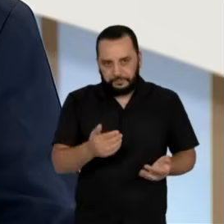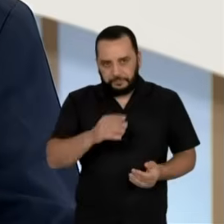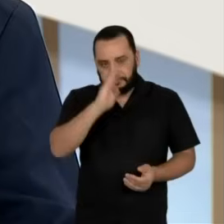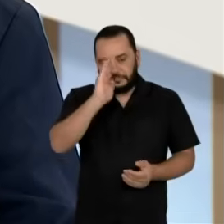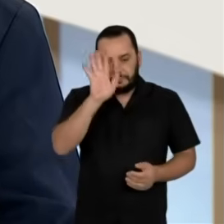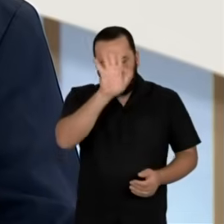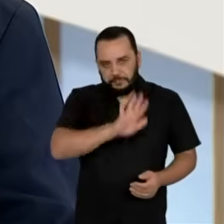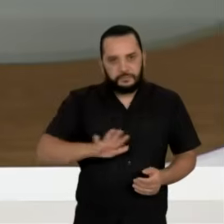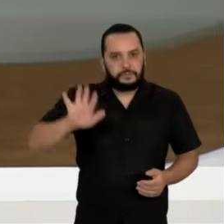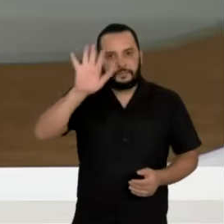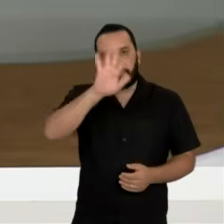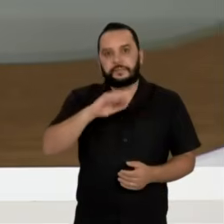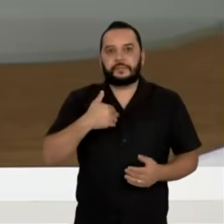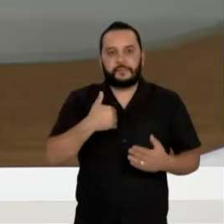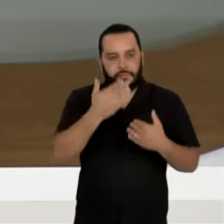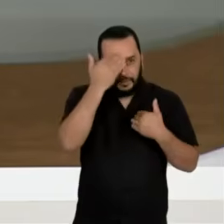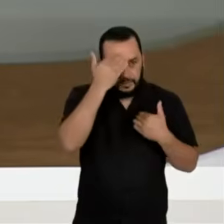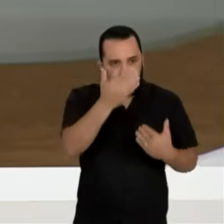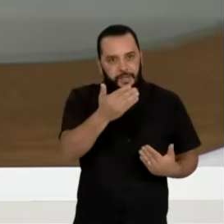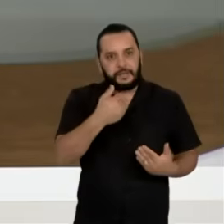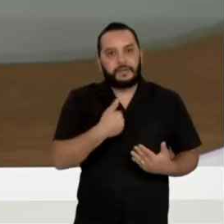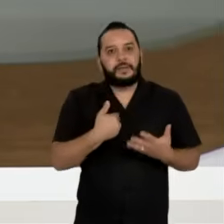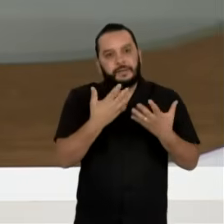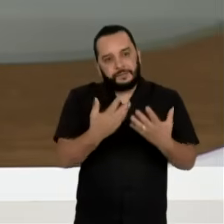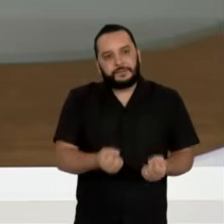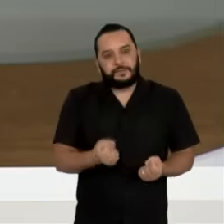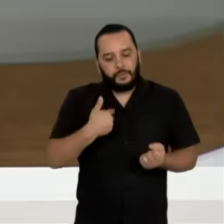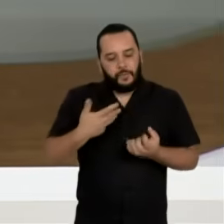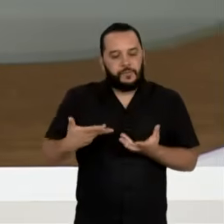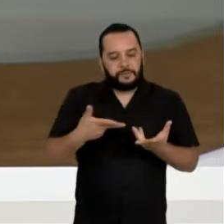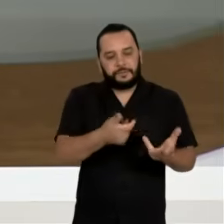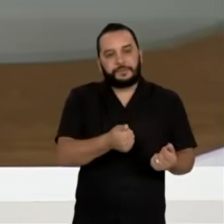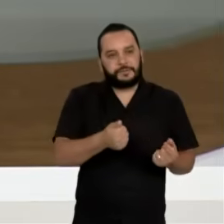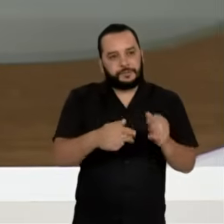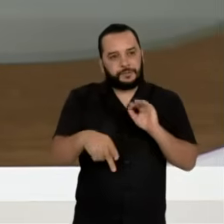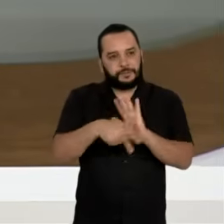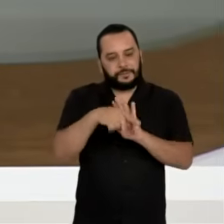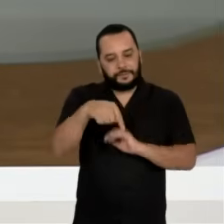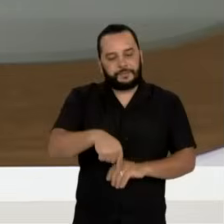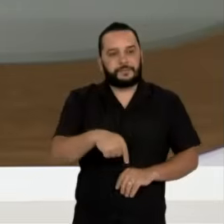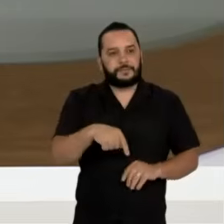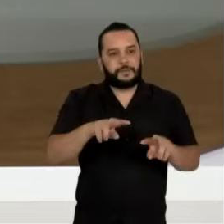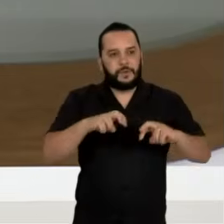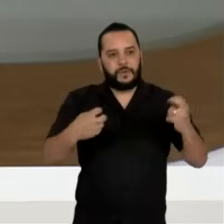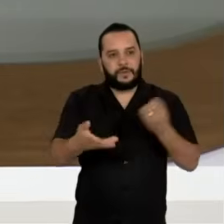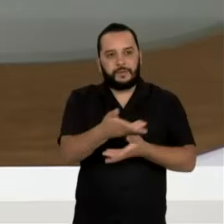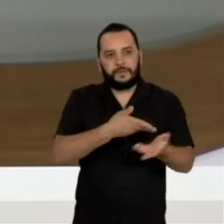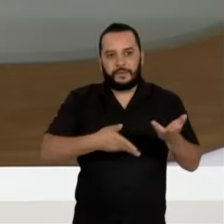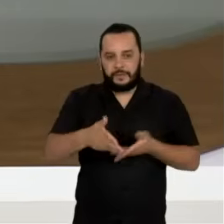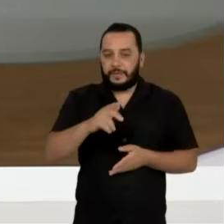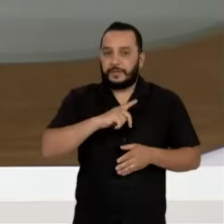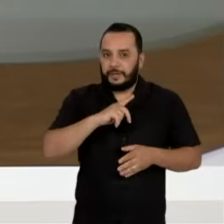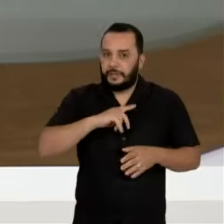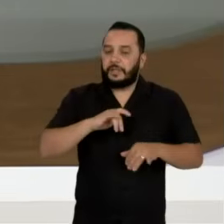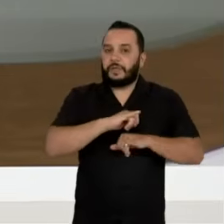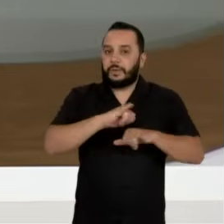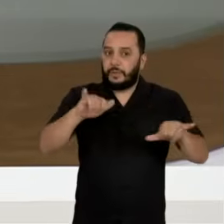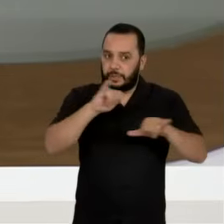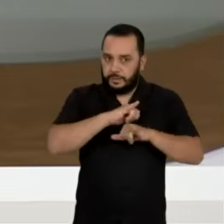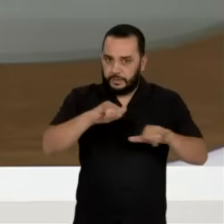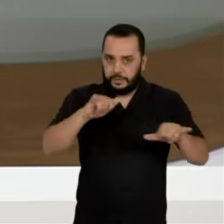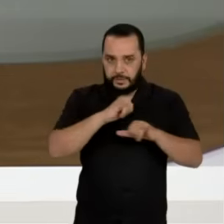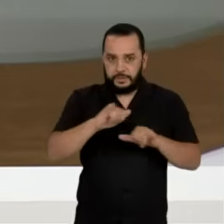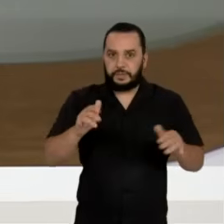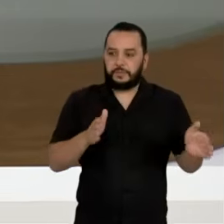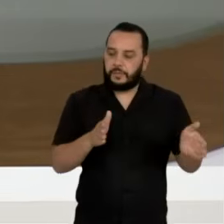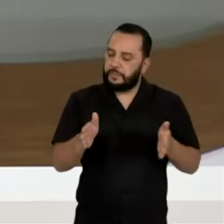Brasil. Muitíssimo obrigado por ter vindo ao Roda Viva hoje. As notícias que não param de chegar são de um momento